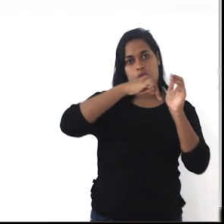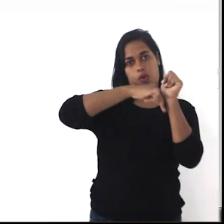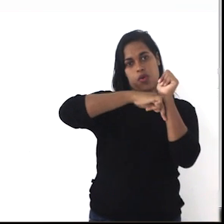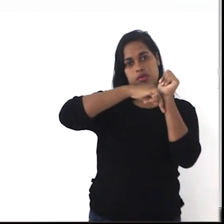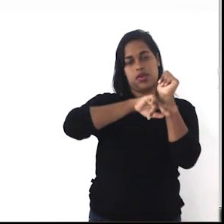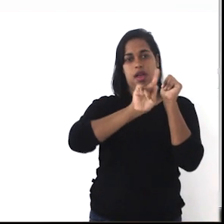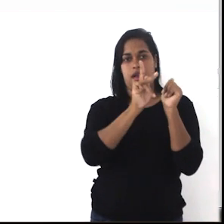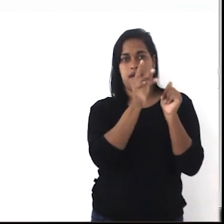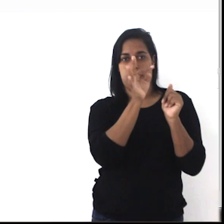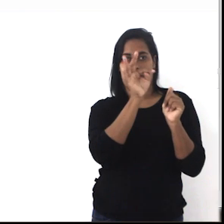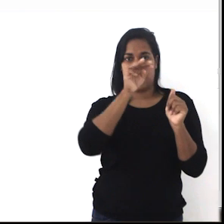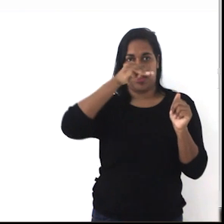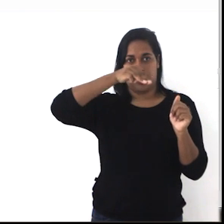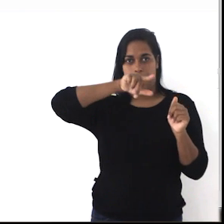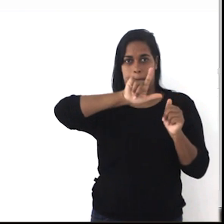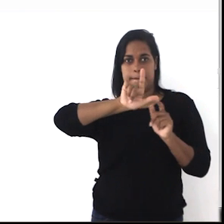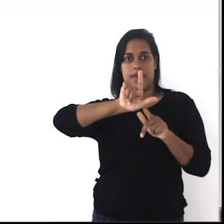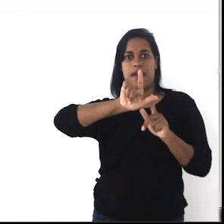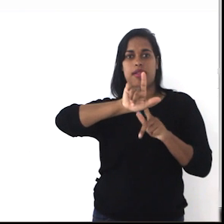HTML.